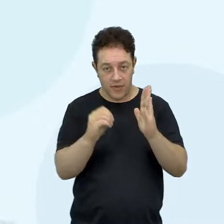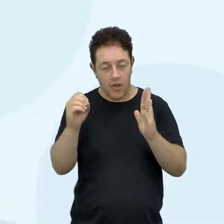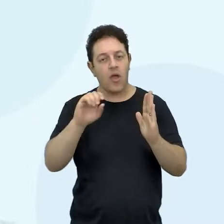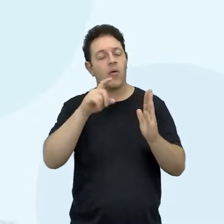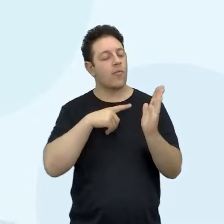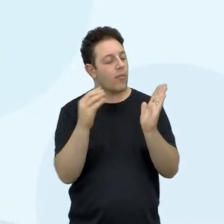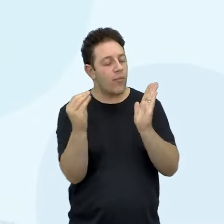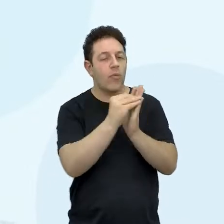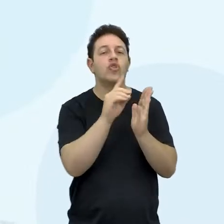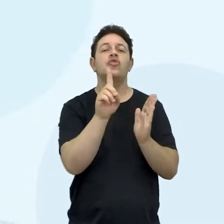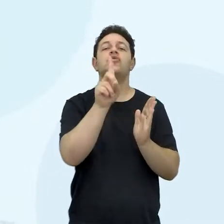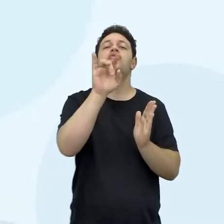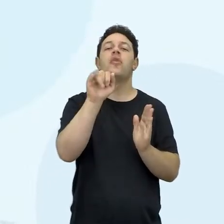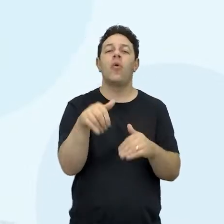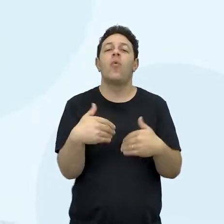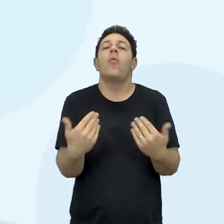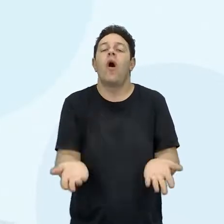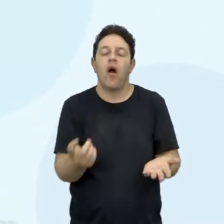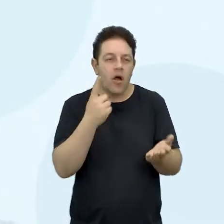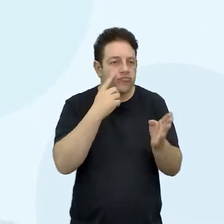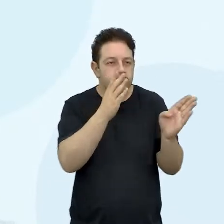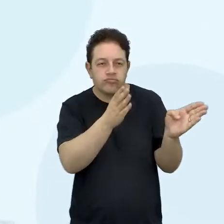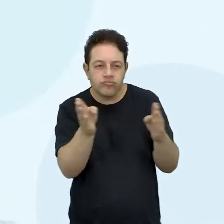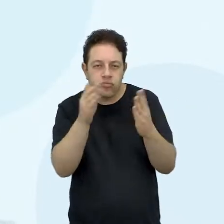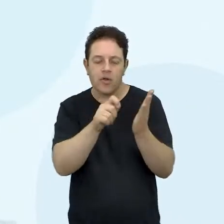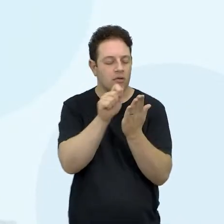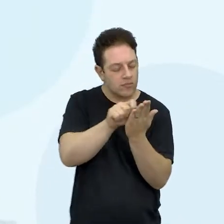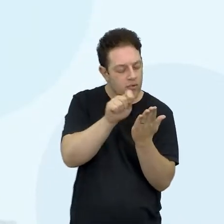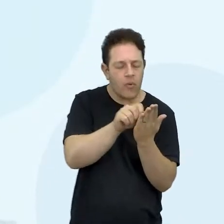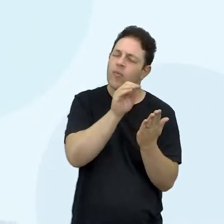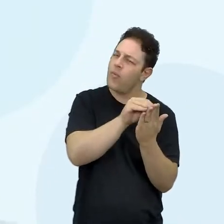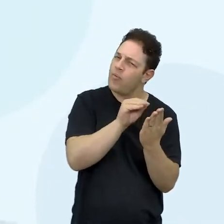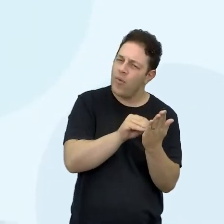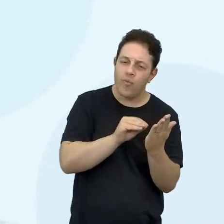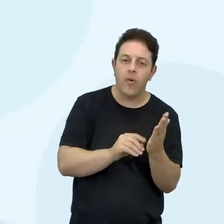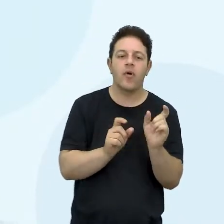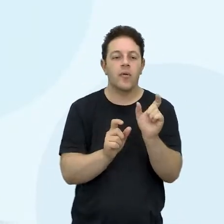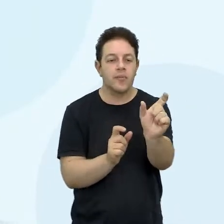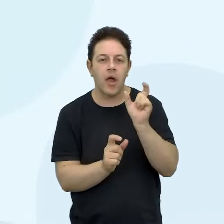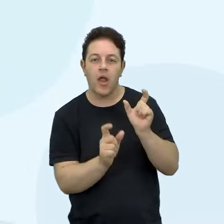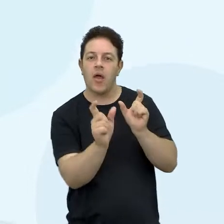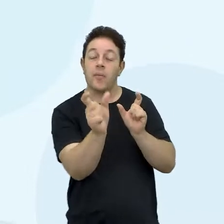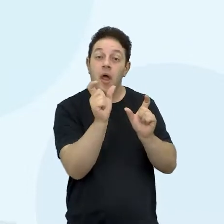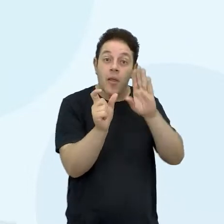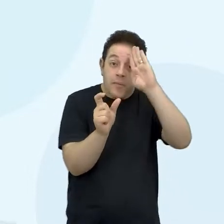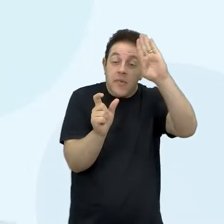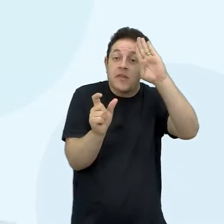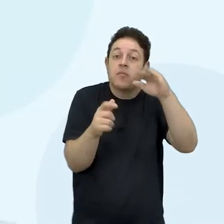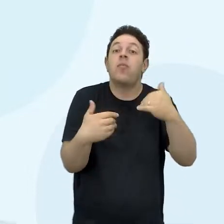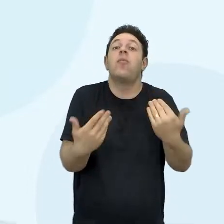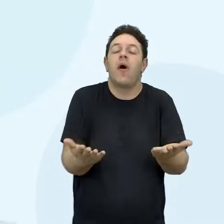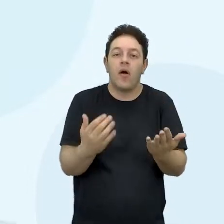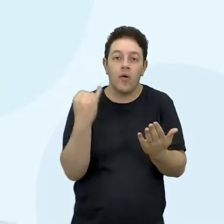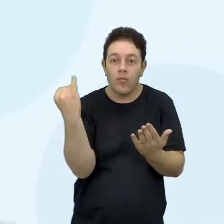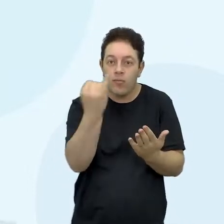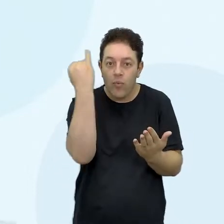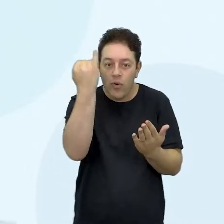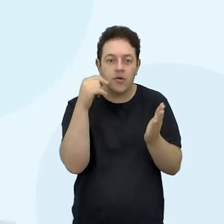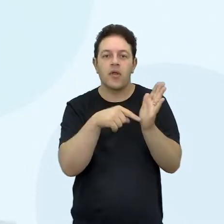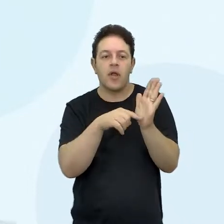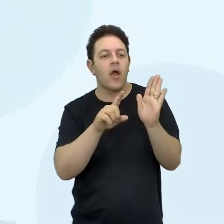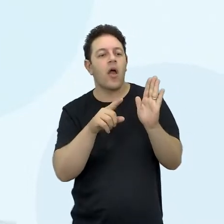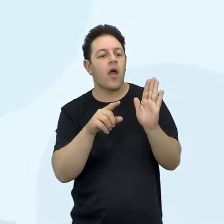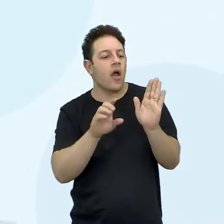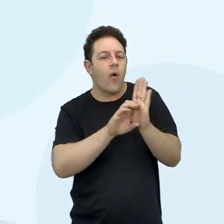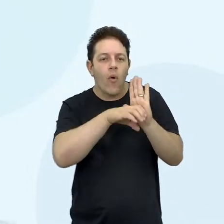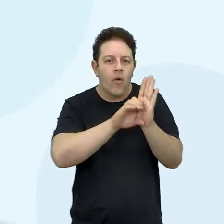coloca a data aí que você está fazendo as anotações, coloca aí as palavras-chave também, alguns conceitos que de repente